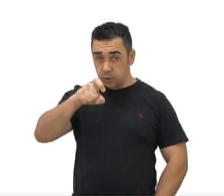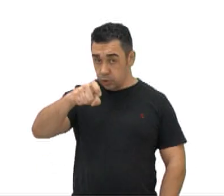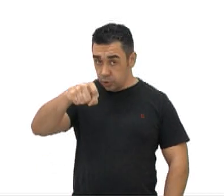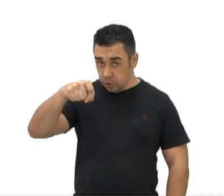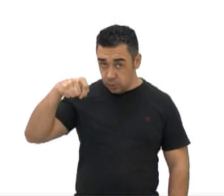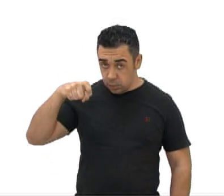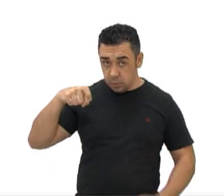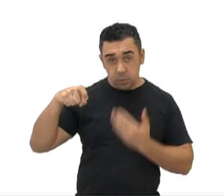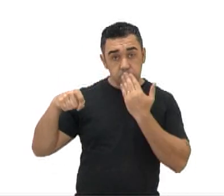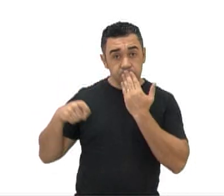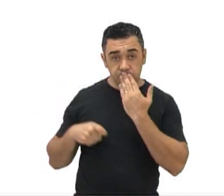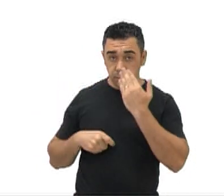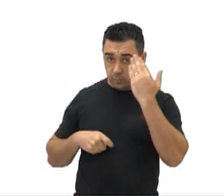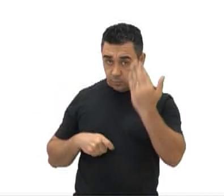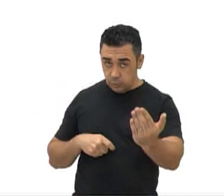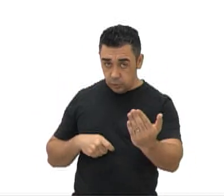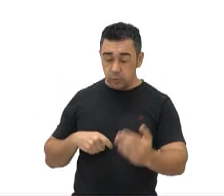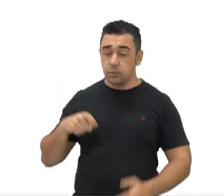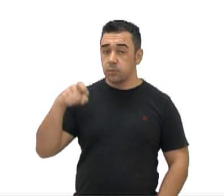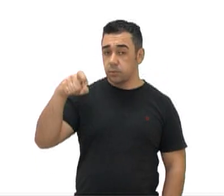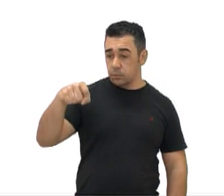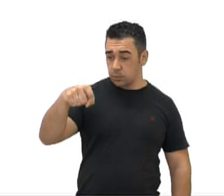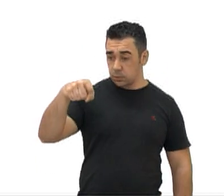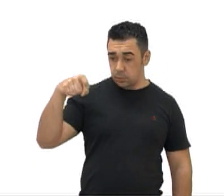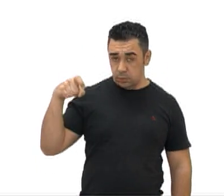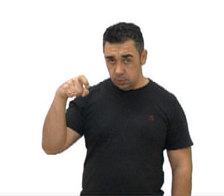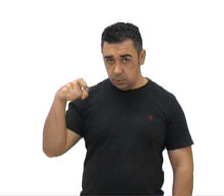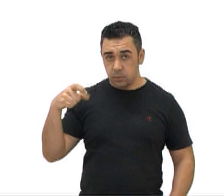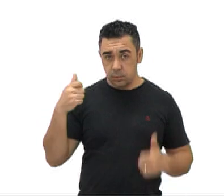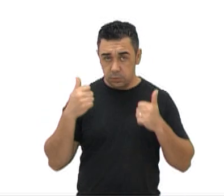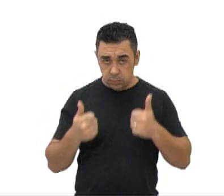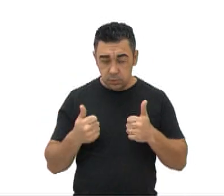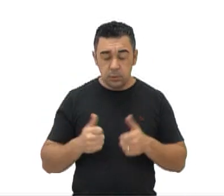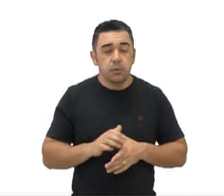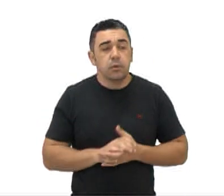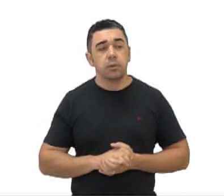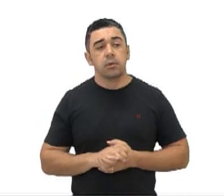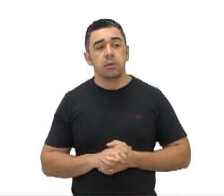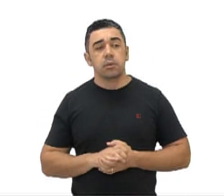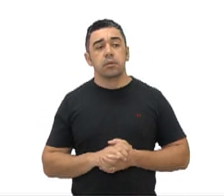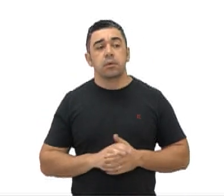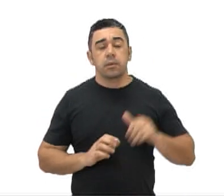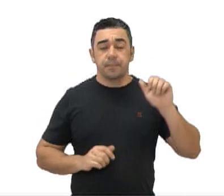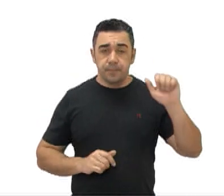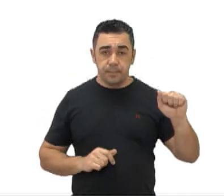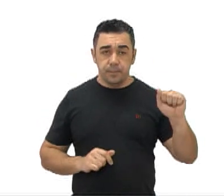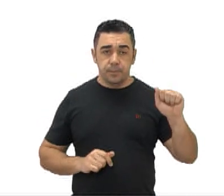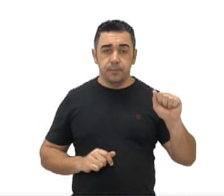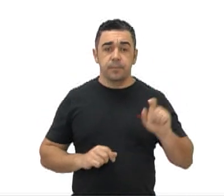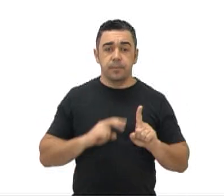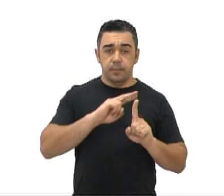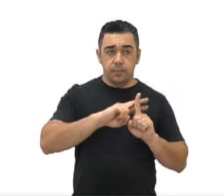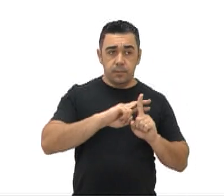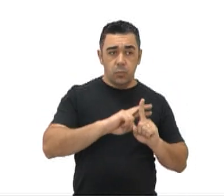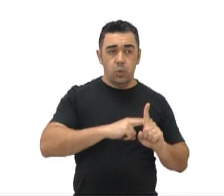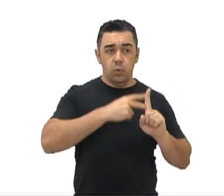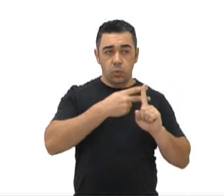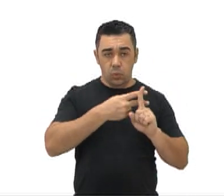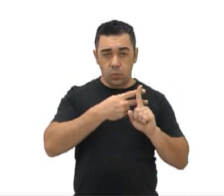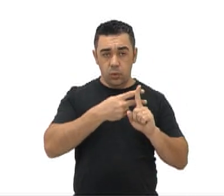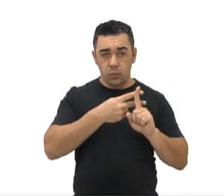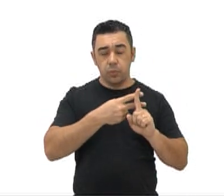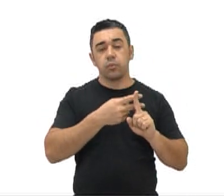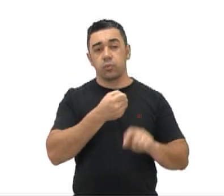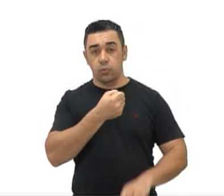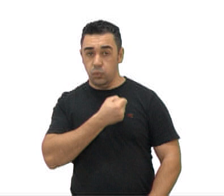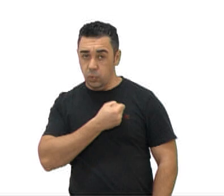nesse exercício ele está sugerindo a você usar a letra X. E ele pede que você use essa letra X na